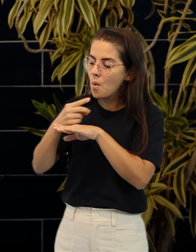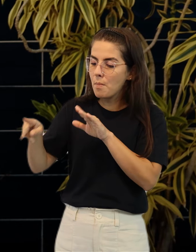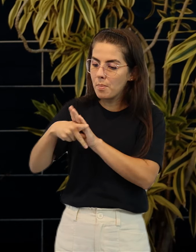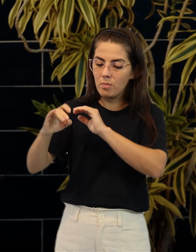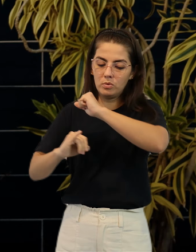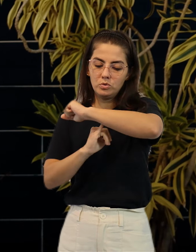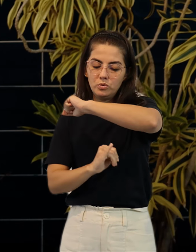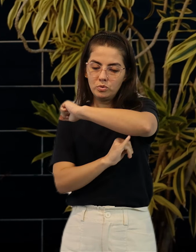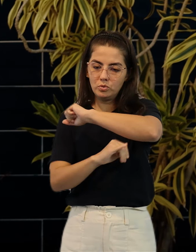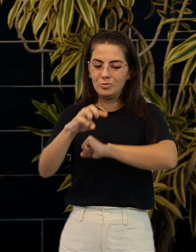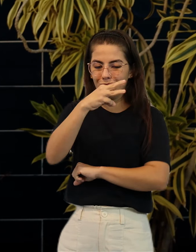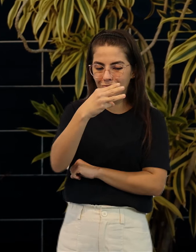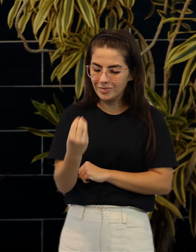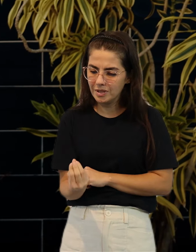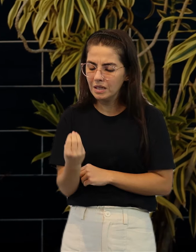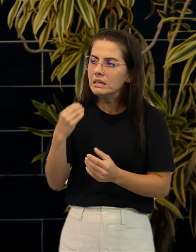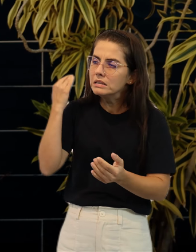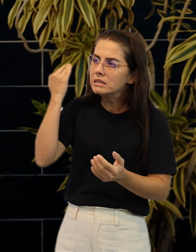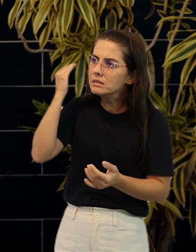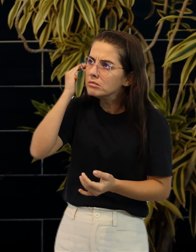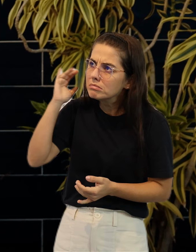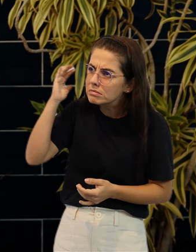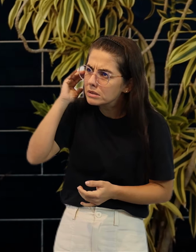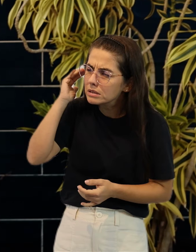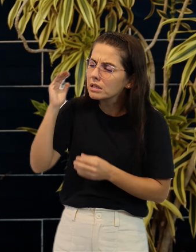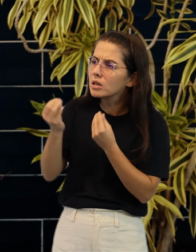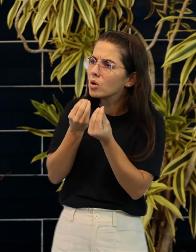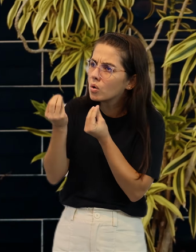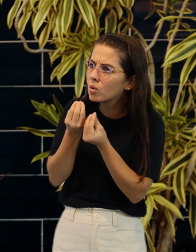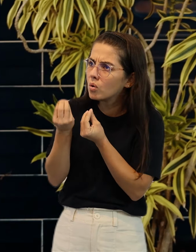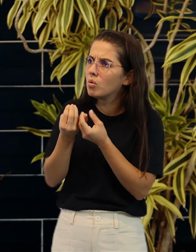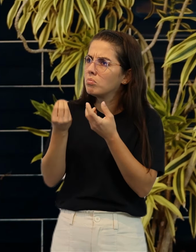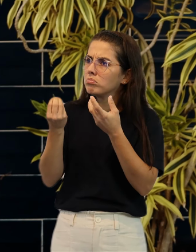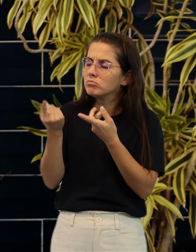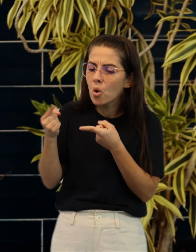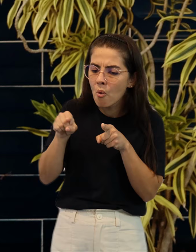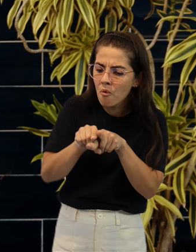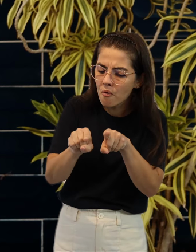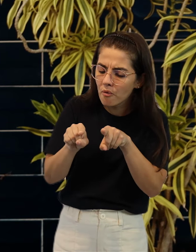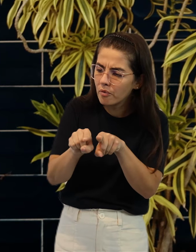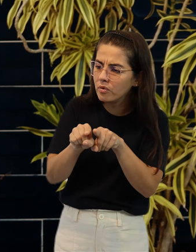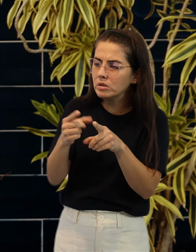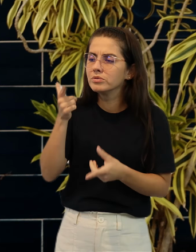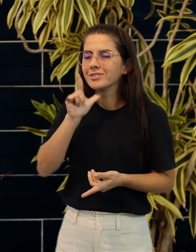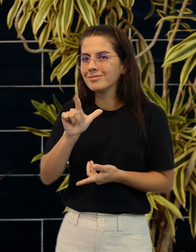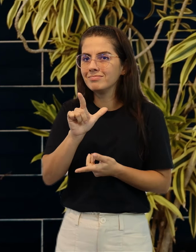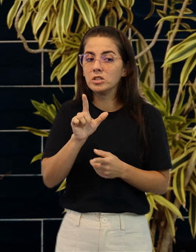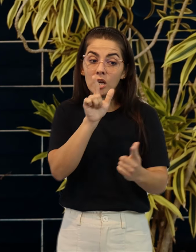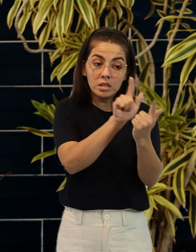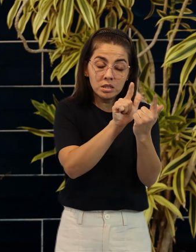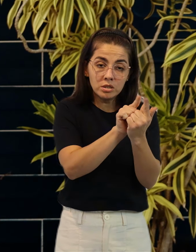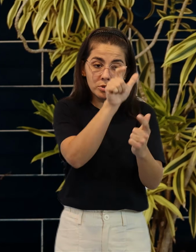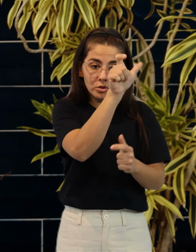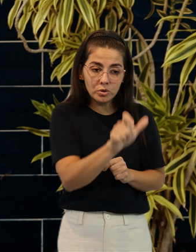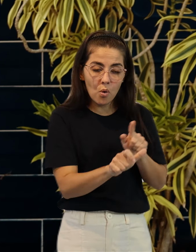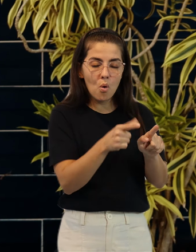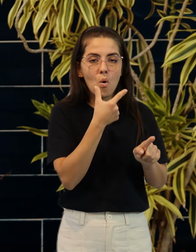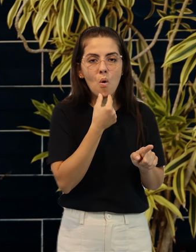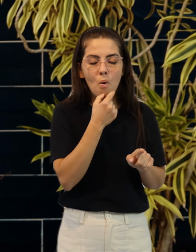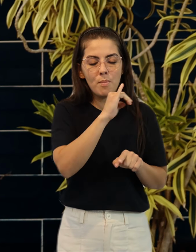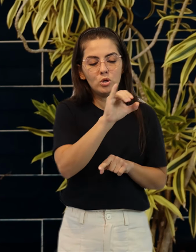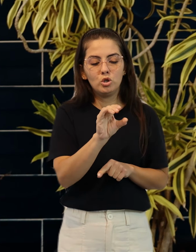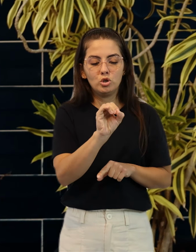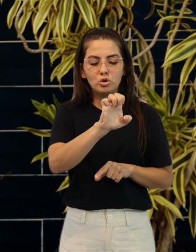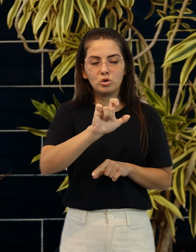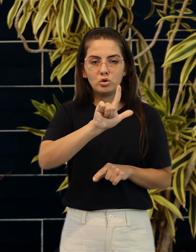nos ajudar a entender certinho como é que funcionavam os convênios, né? Com o atendimento lá do Joel, veio todas as informações